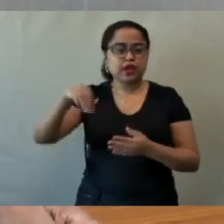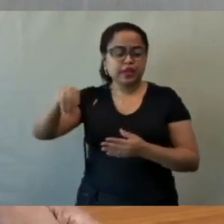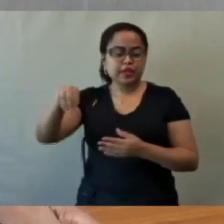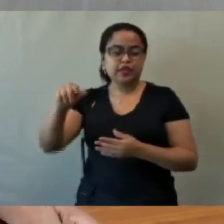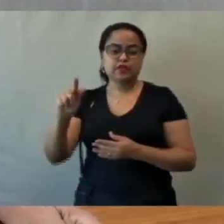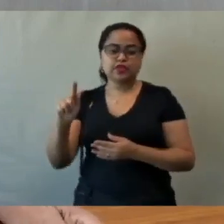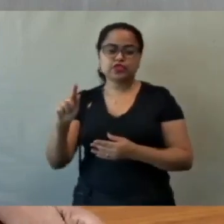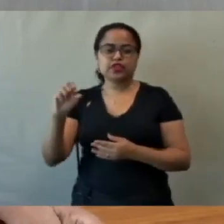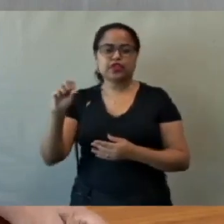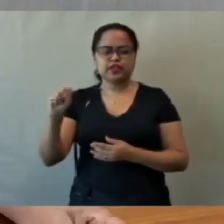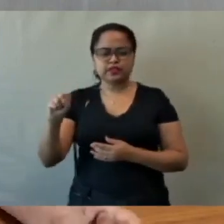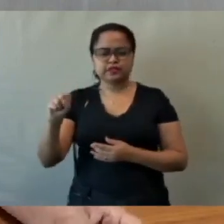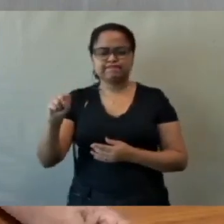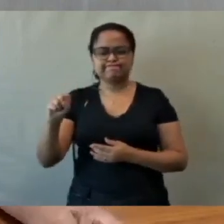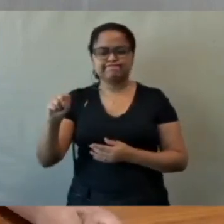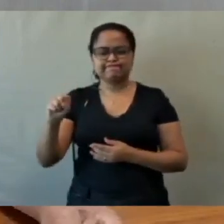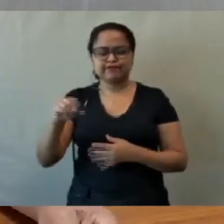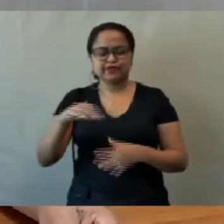virou um inferno.